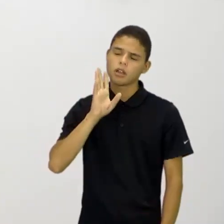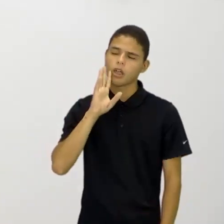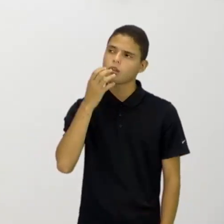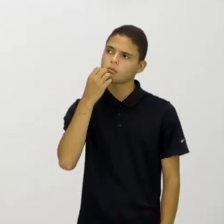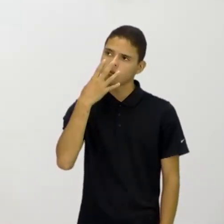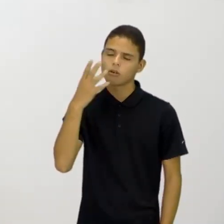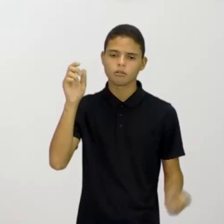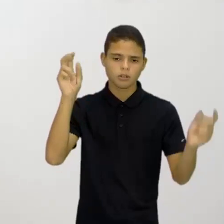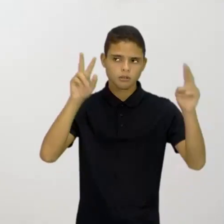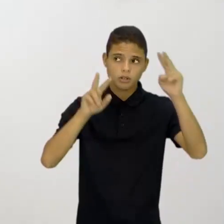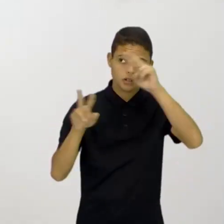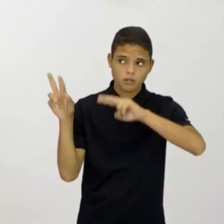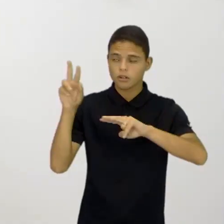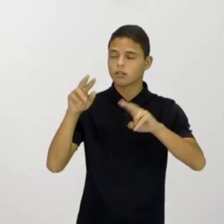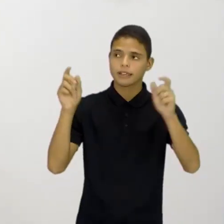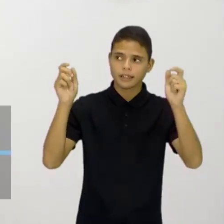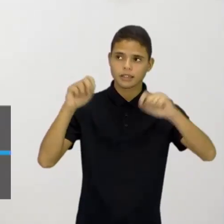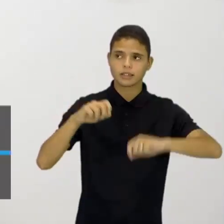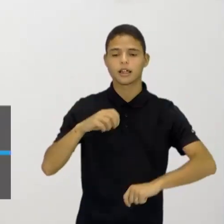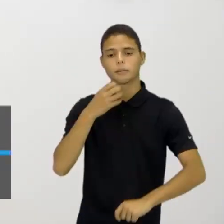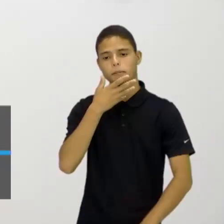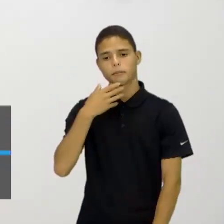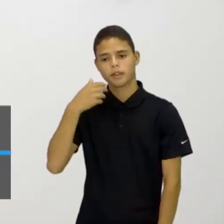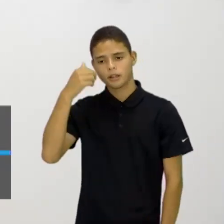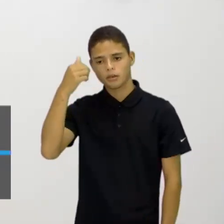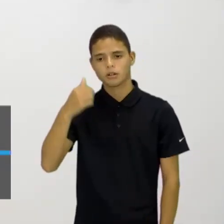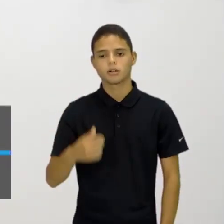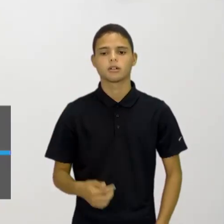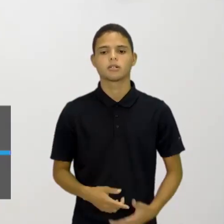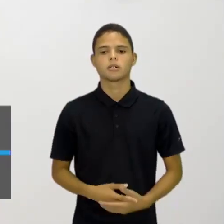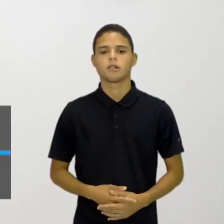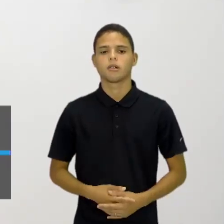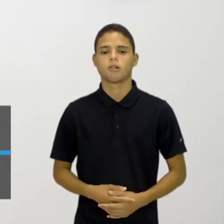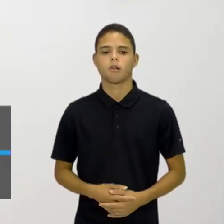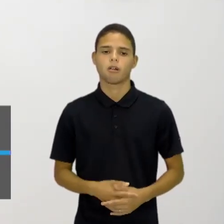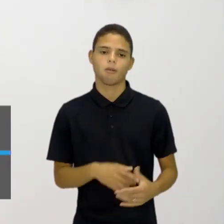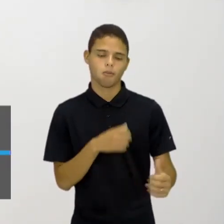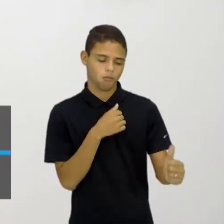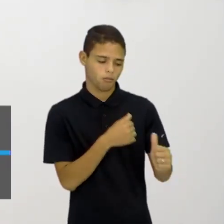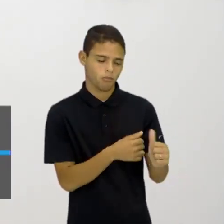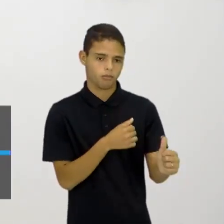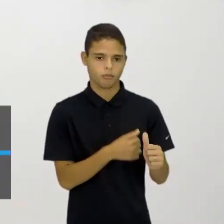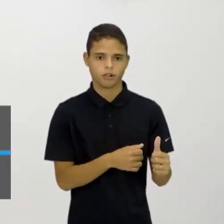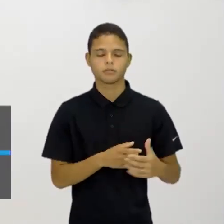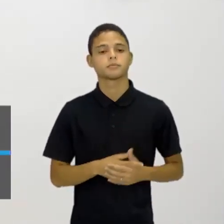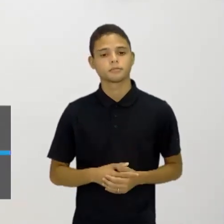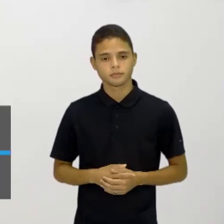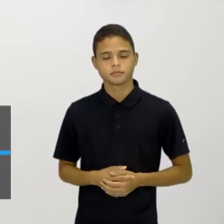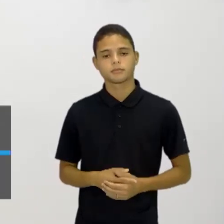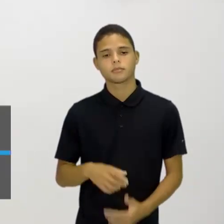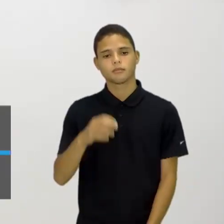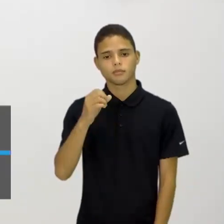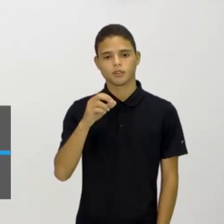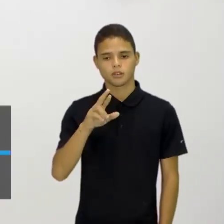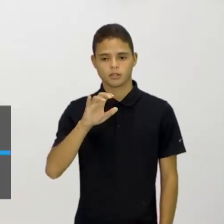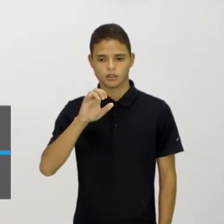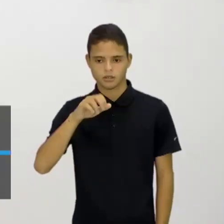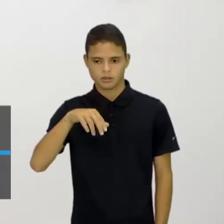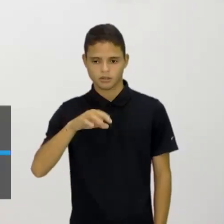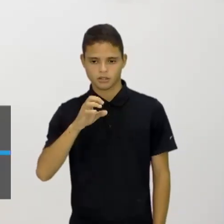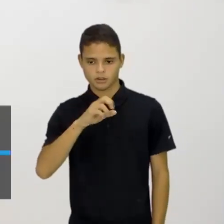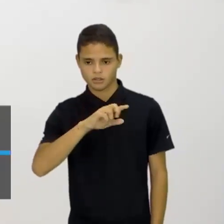observação para nós no céu e quando ela fica muito próxima do Horizonte as diversas camadas